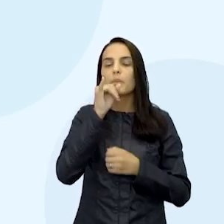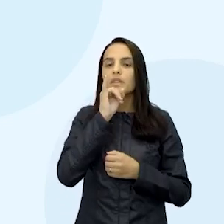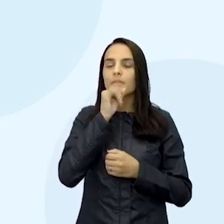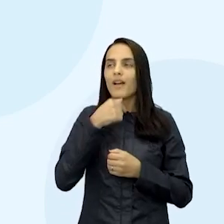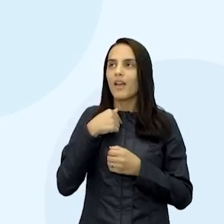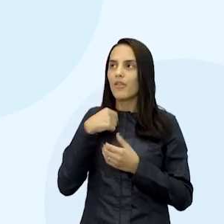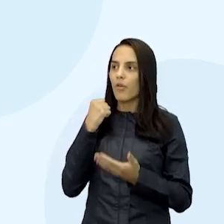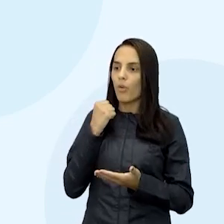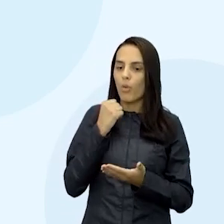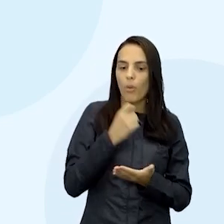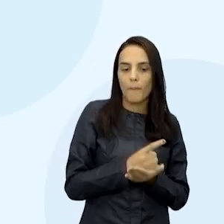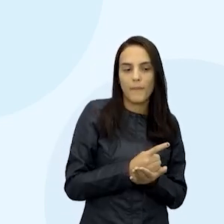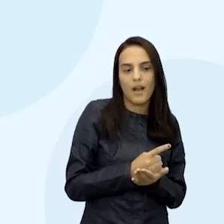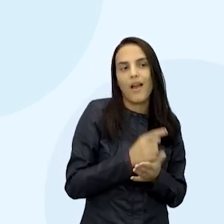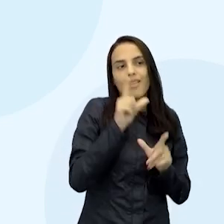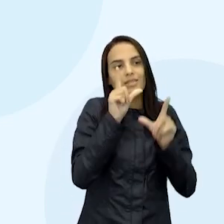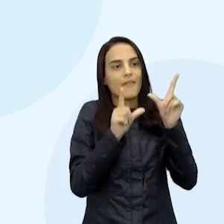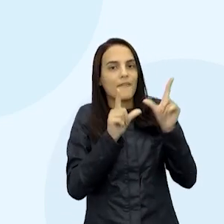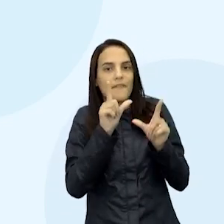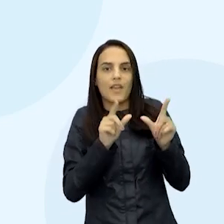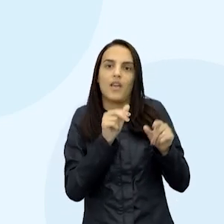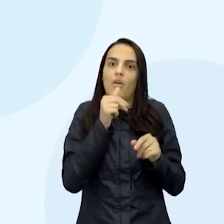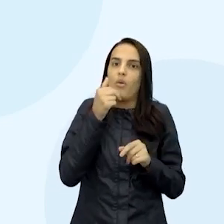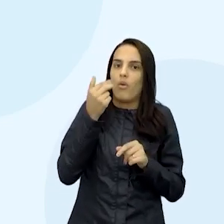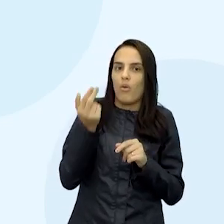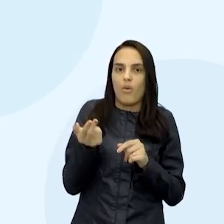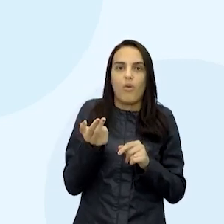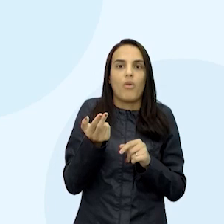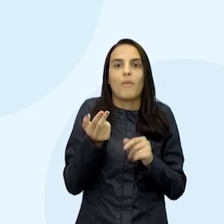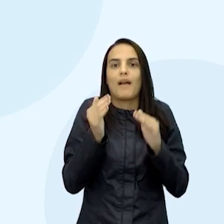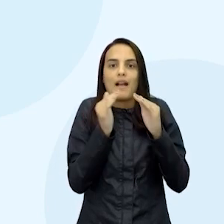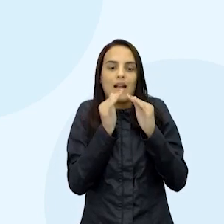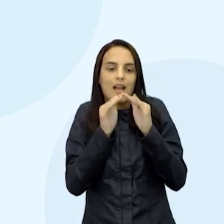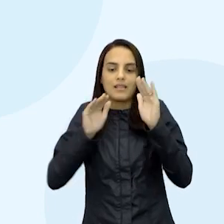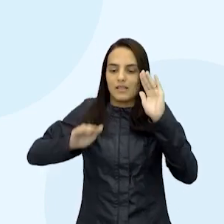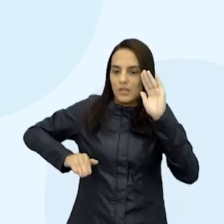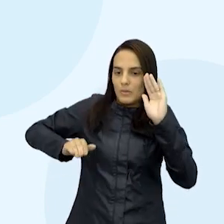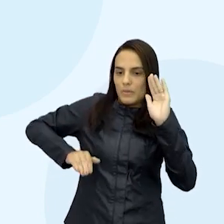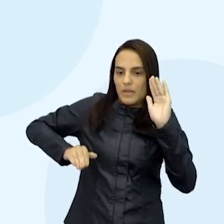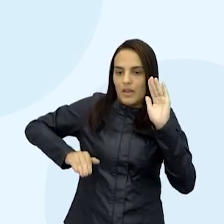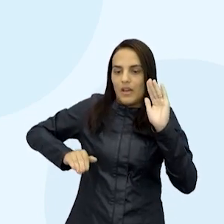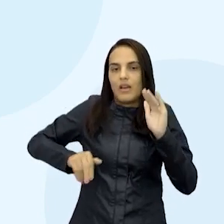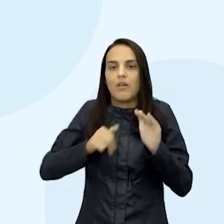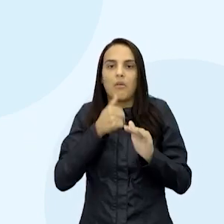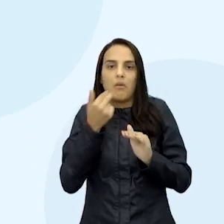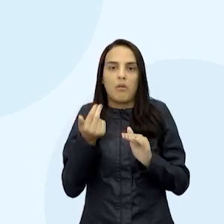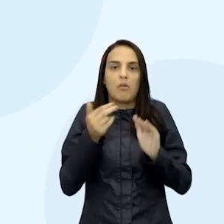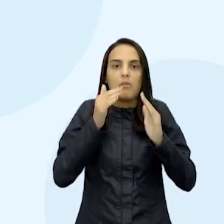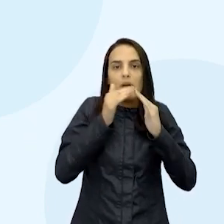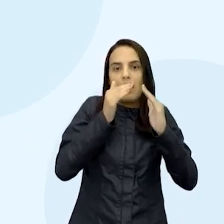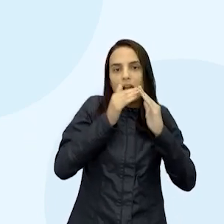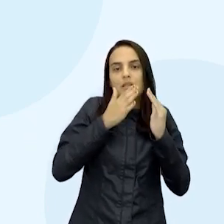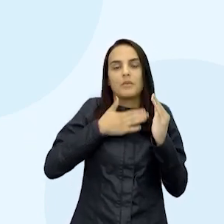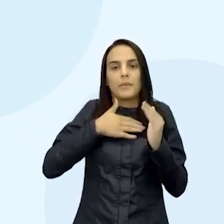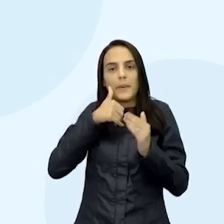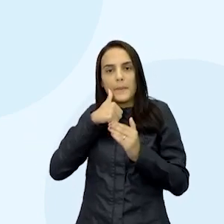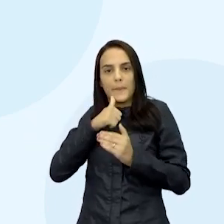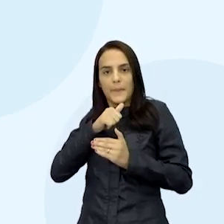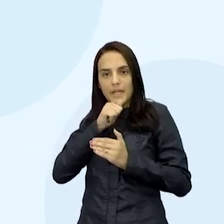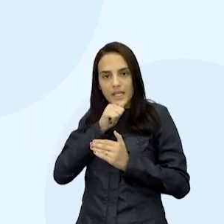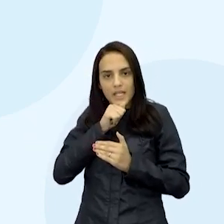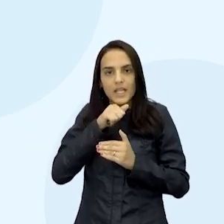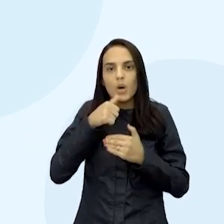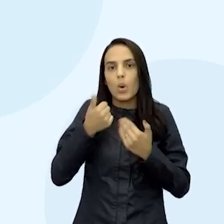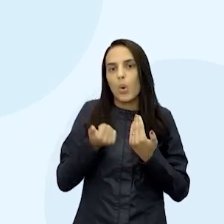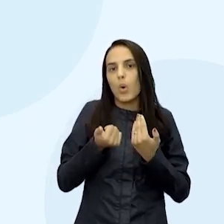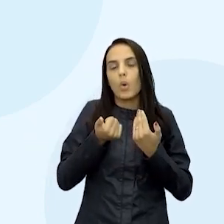comprar não sei o quê. Eu vou financiar uma casa de praia, ou eu vou financiar uma casa para minha mãe. Eles que vão ter ou vão financiar